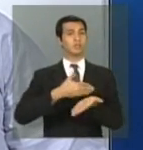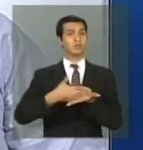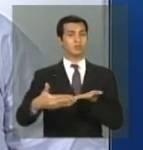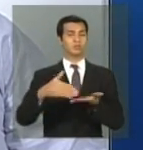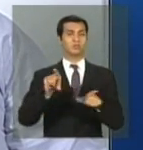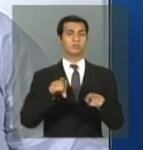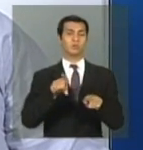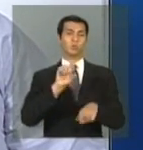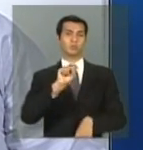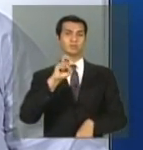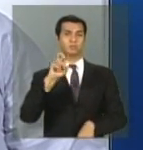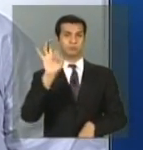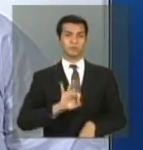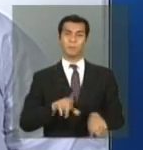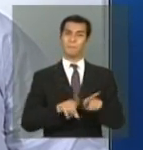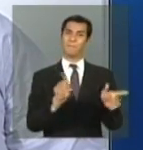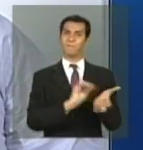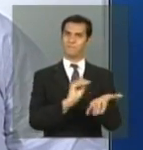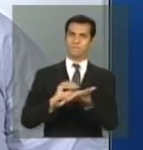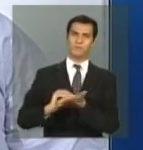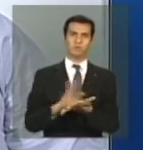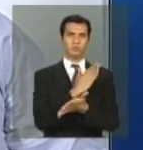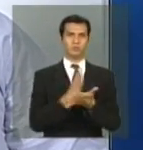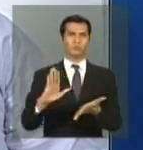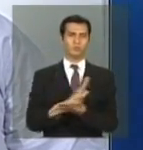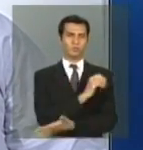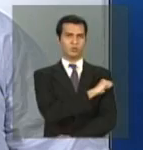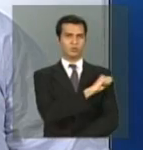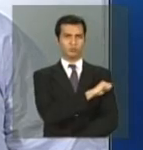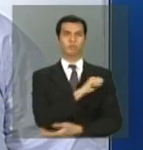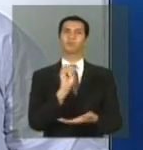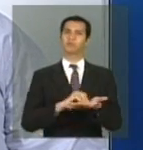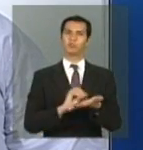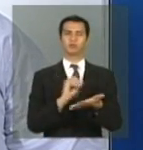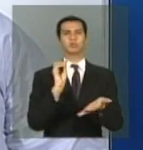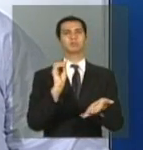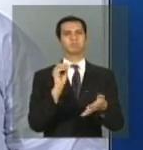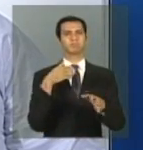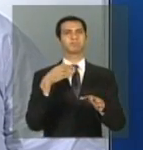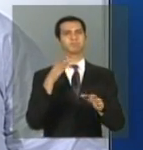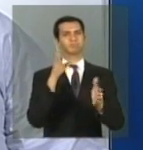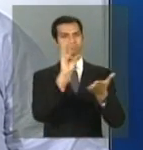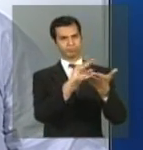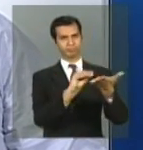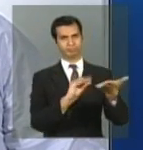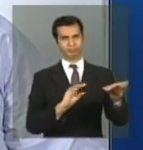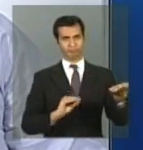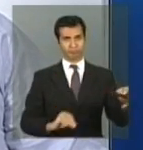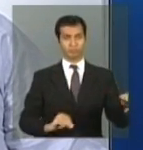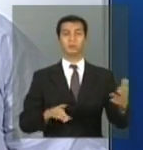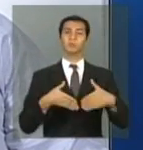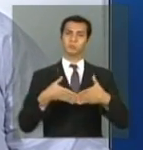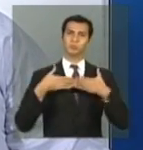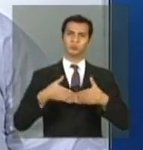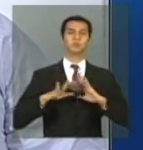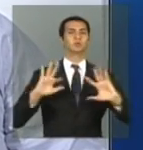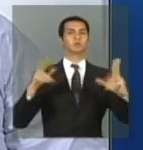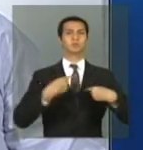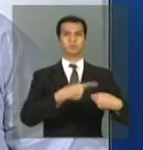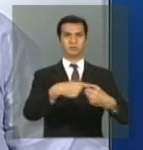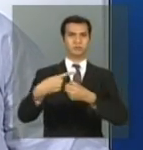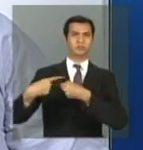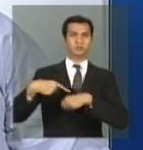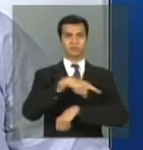há estudantes sem registro de frequência. Então, nós pedimos aí àqueles operadores dos municípios, né, que estão nos